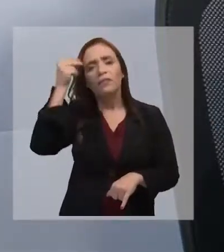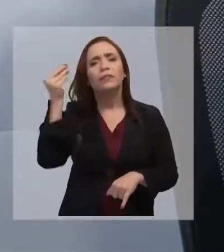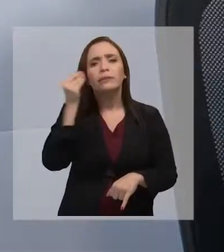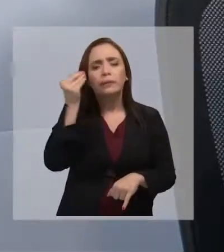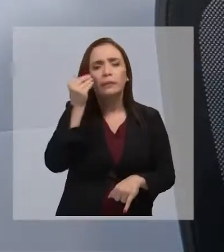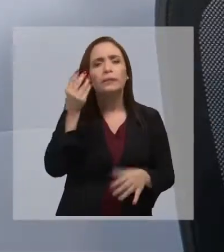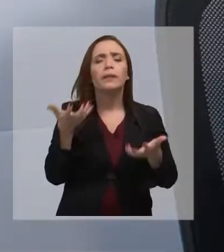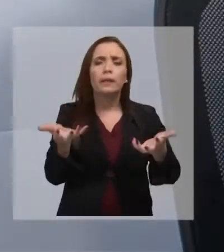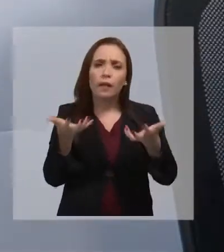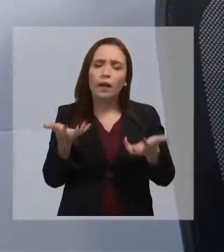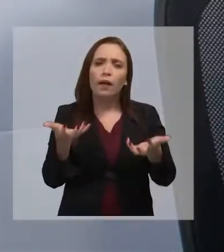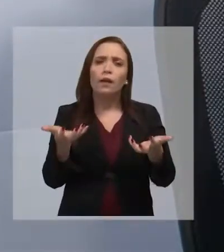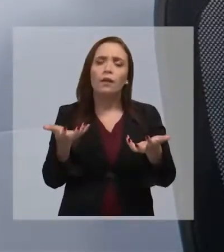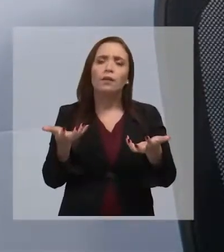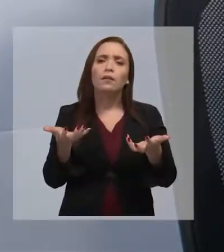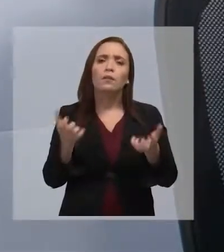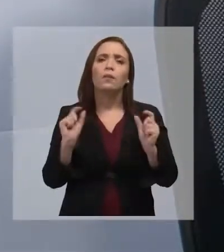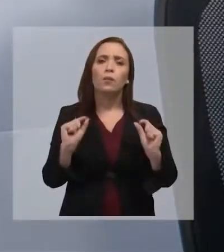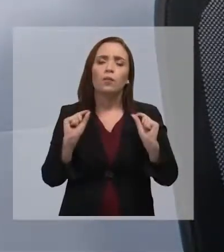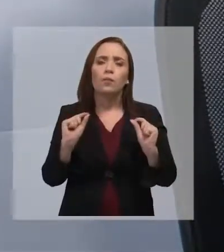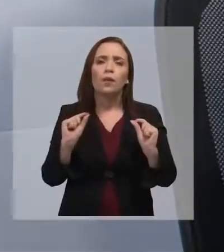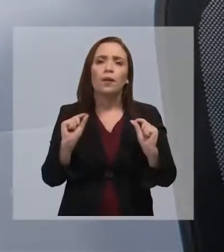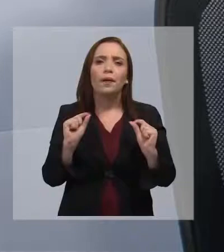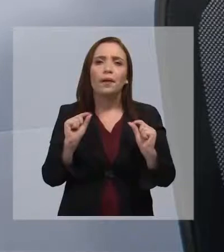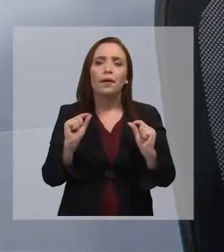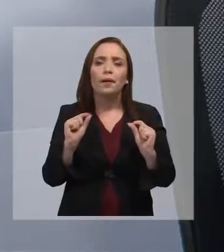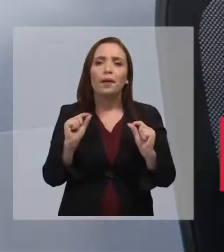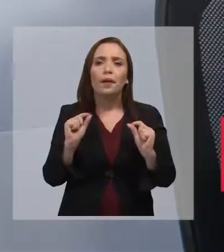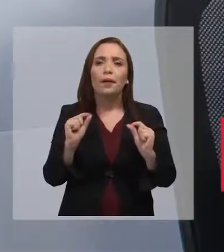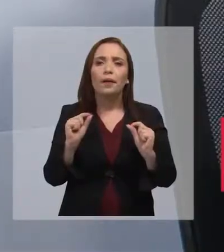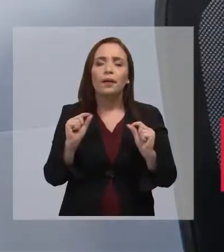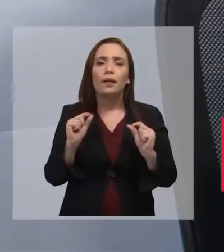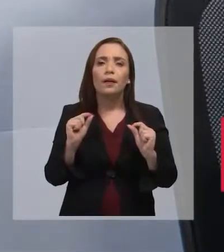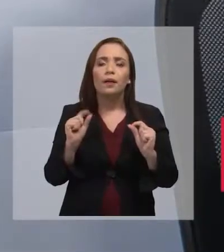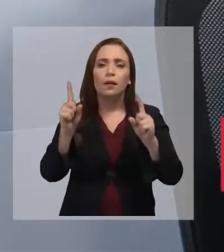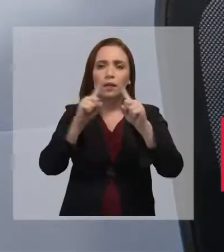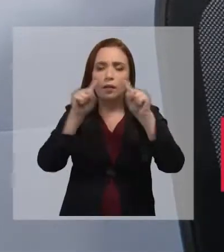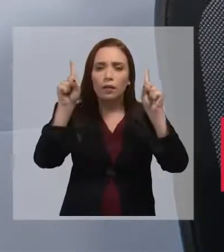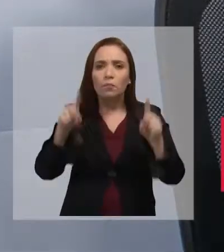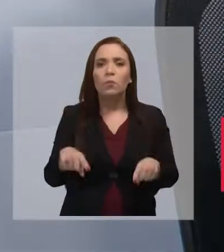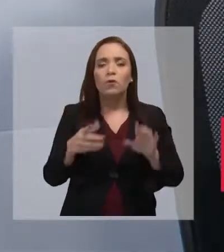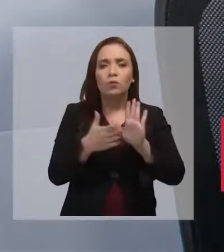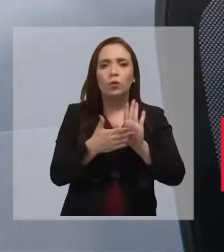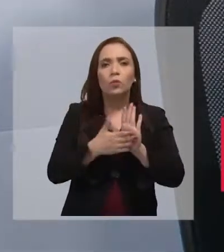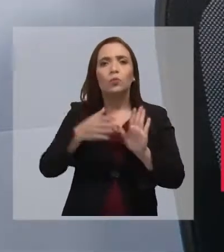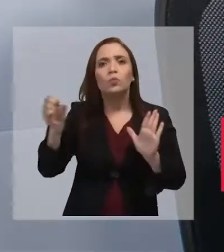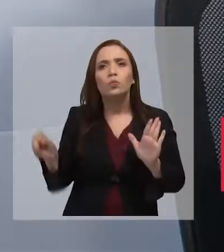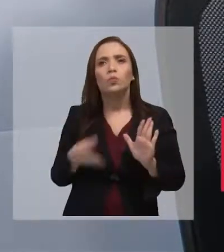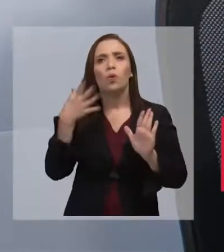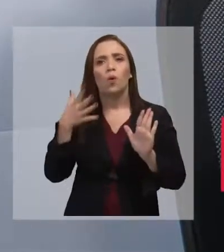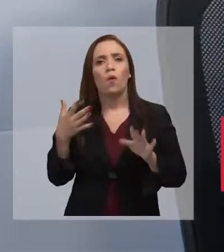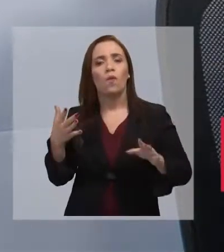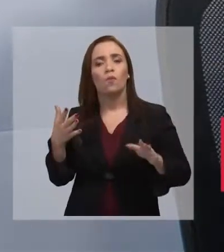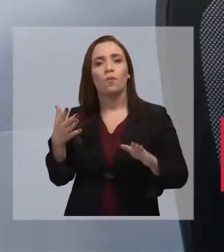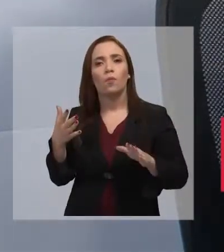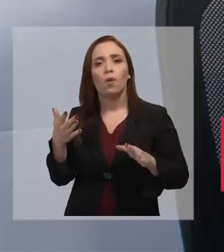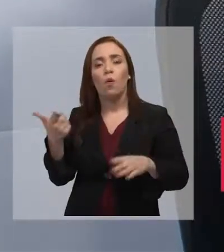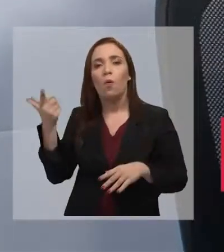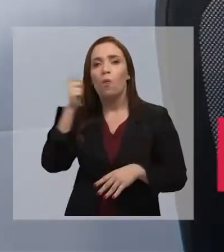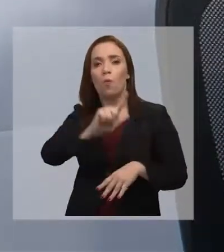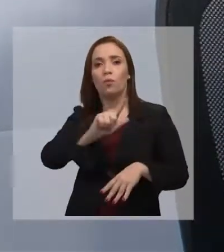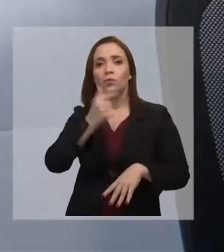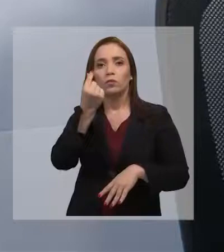está tentando criar uma espécie de brecha jurídica para não só conseguir que o mesmo